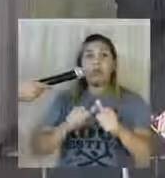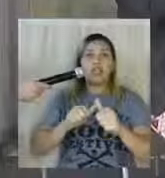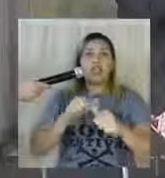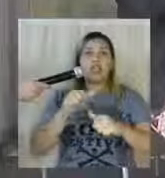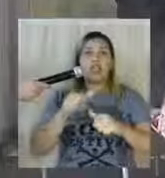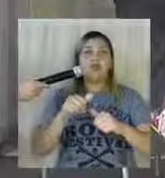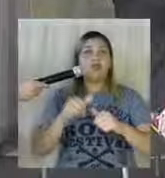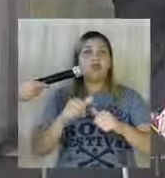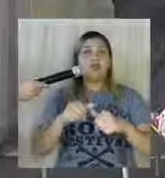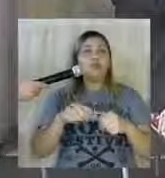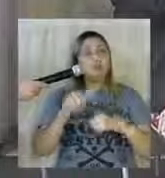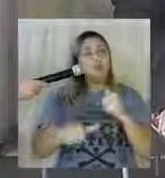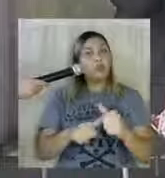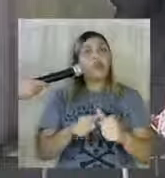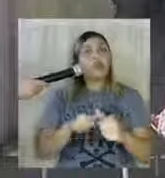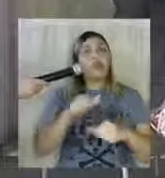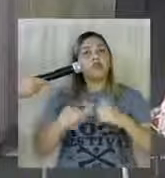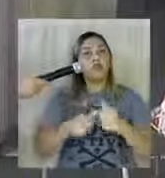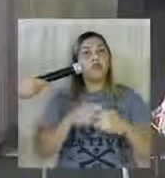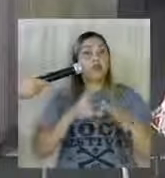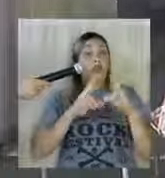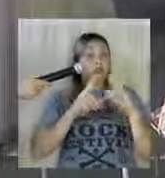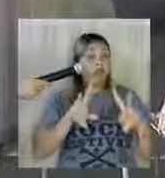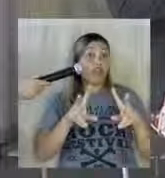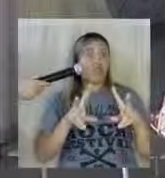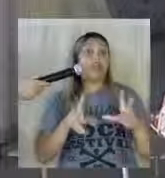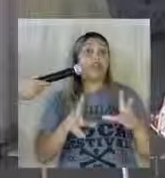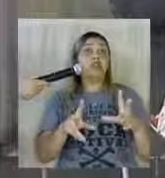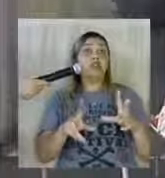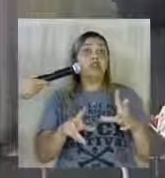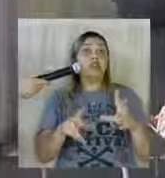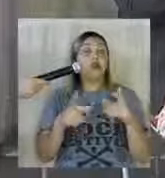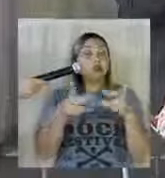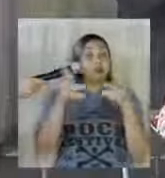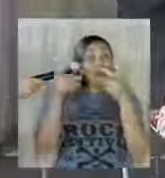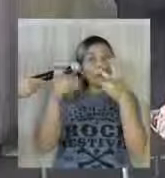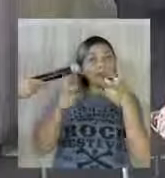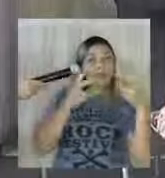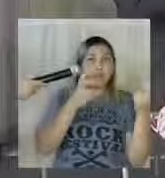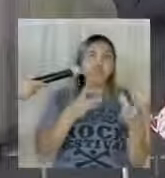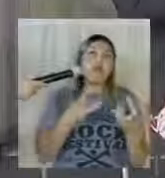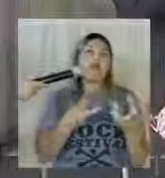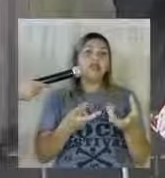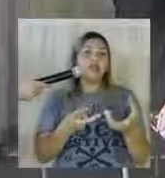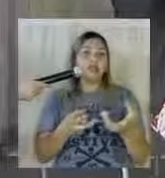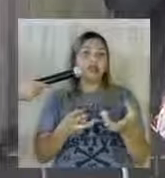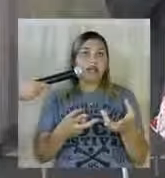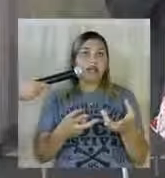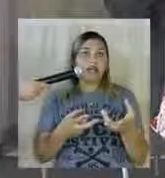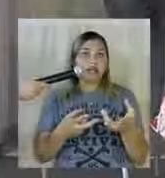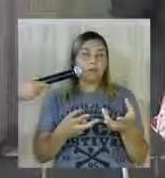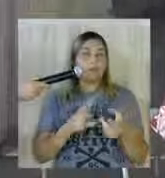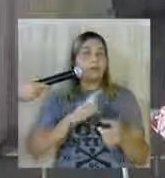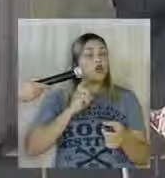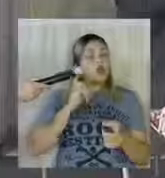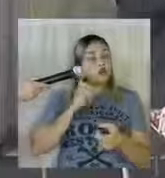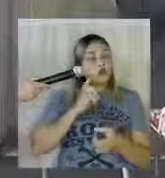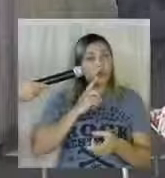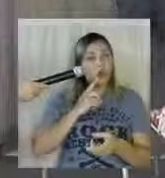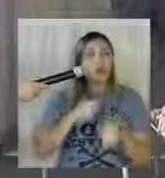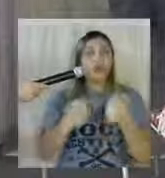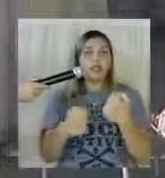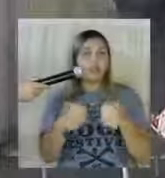mudem olhar, né? Mudem, troquem, vejam, né? Percebam a necessidade.